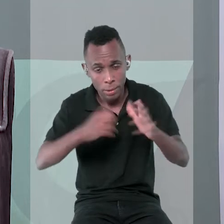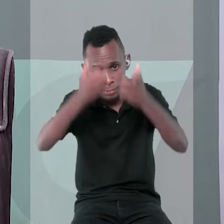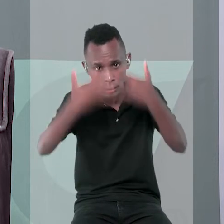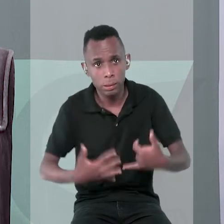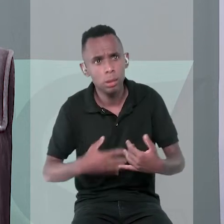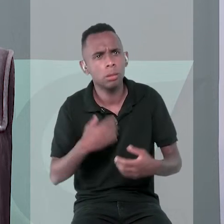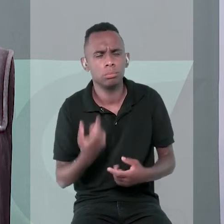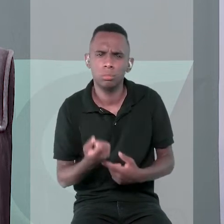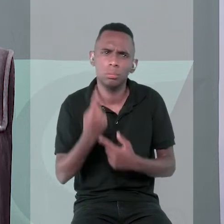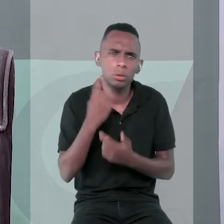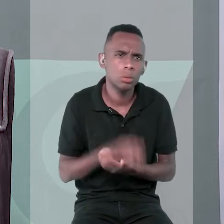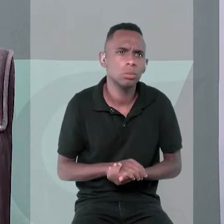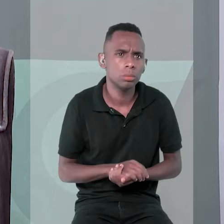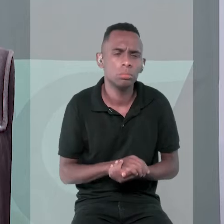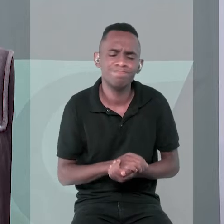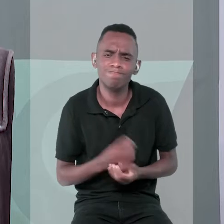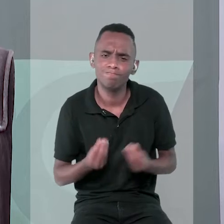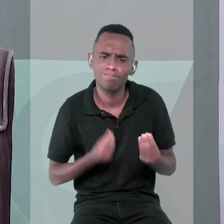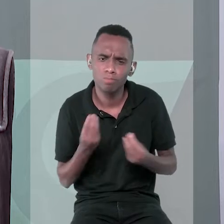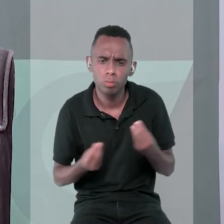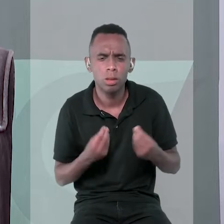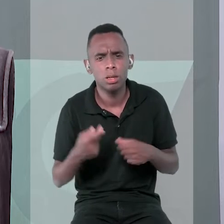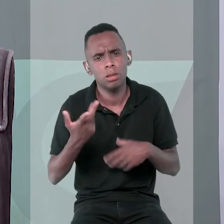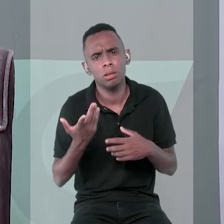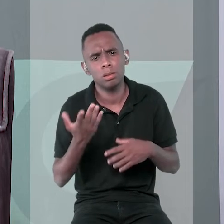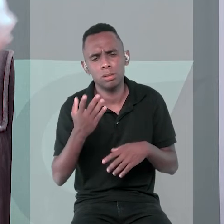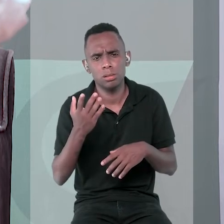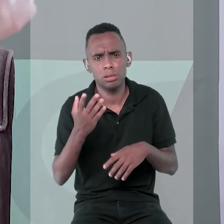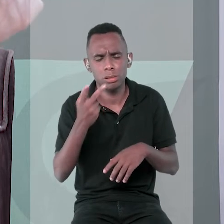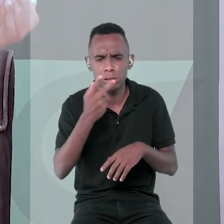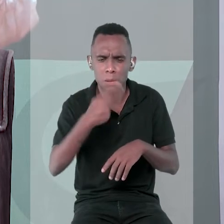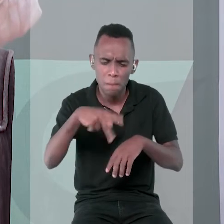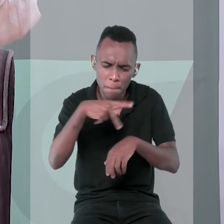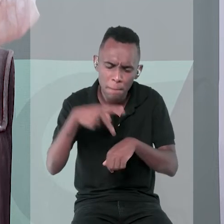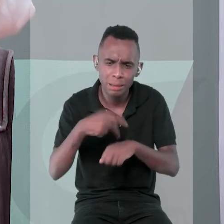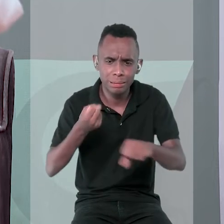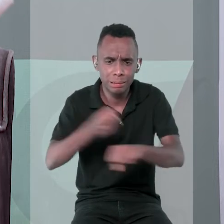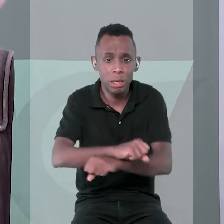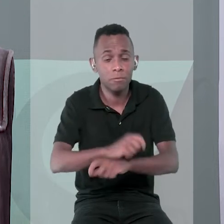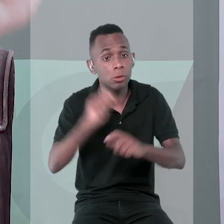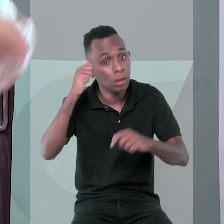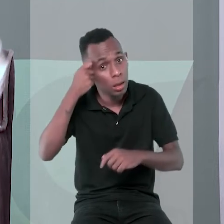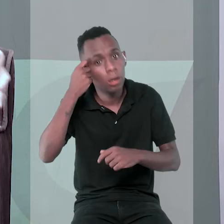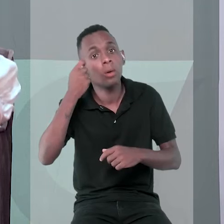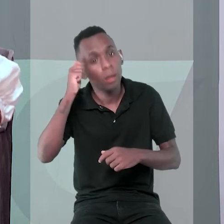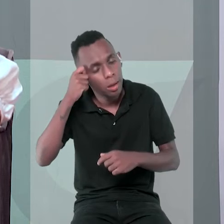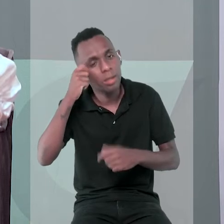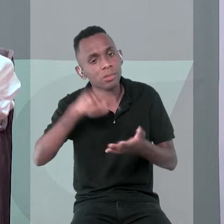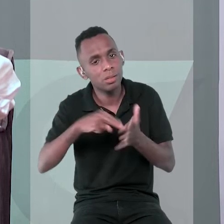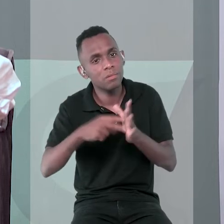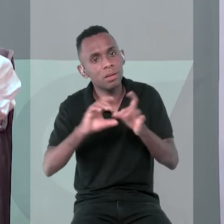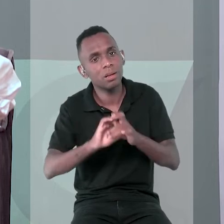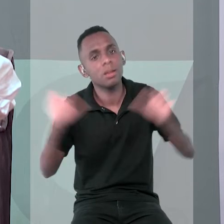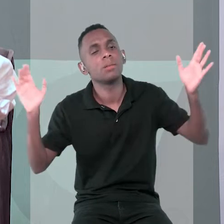assim, que coisa, né? Que amargo que é esse país. Esse país que escravizou os negros, foram os negros que nos trouxeram a